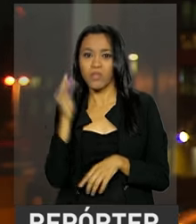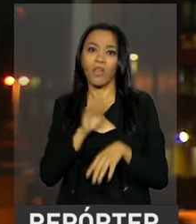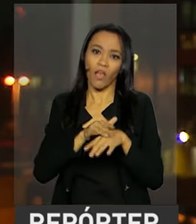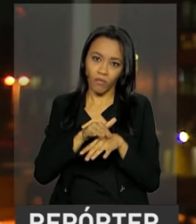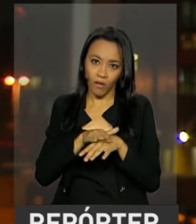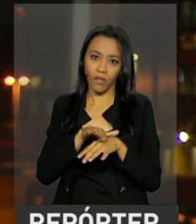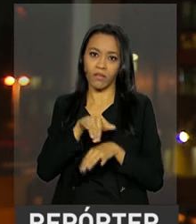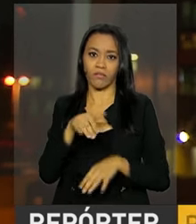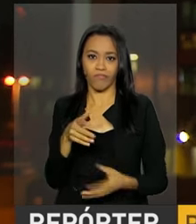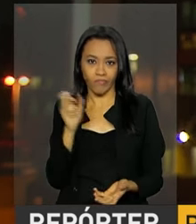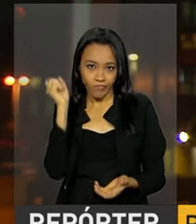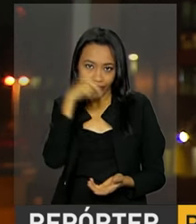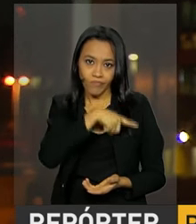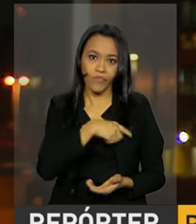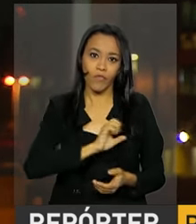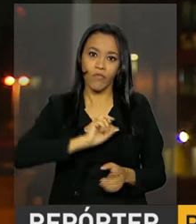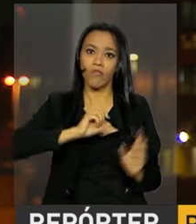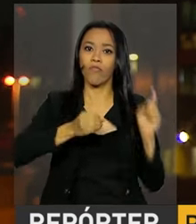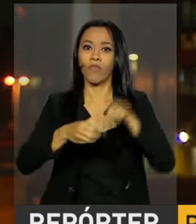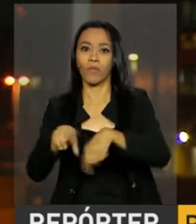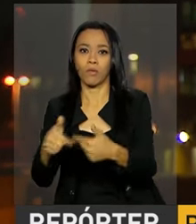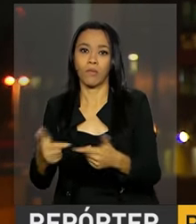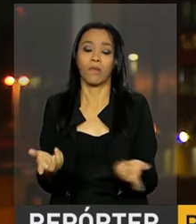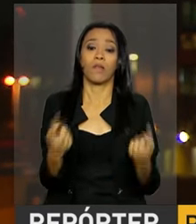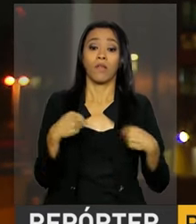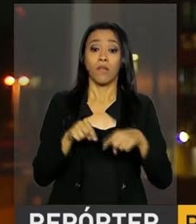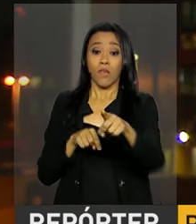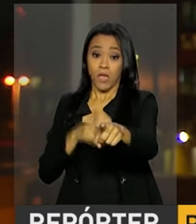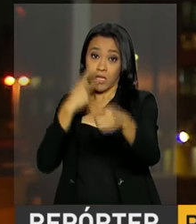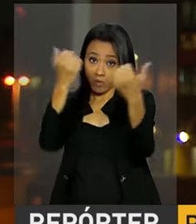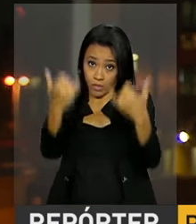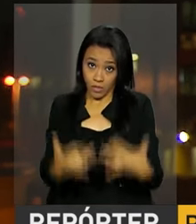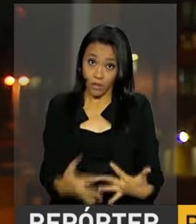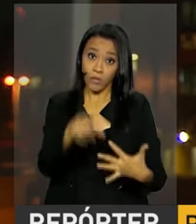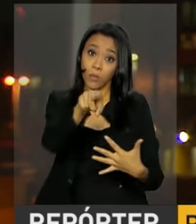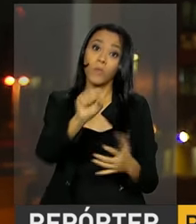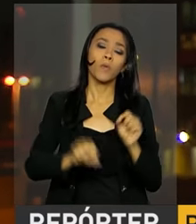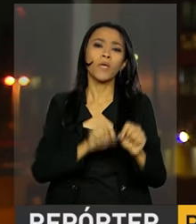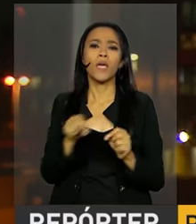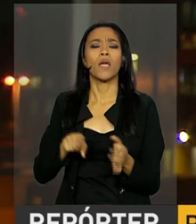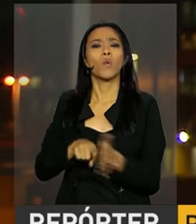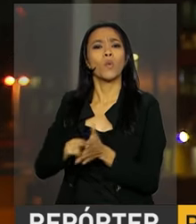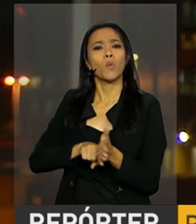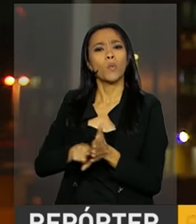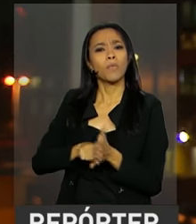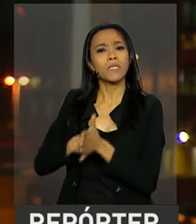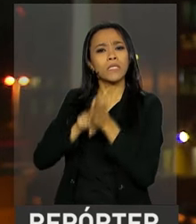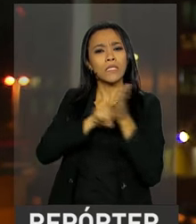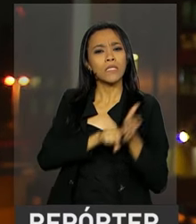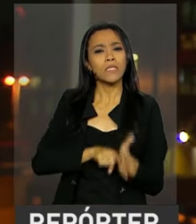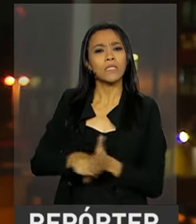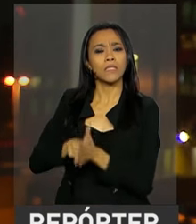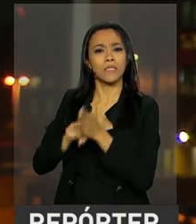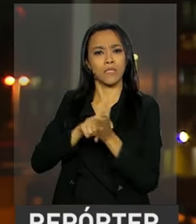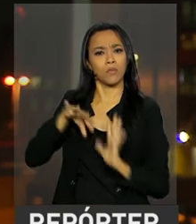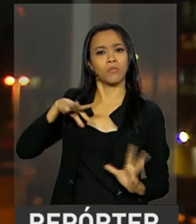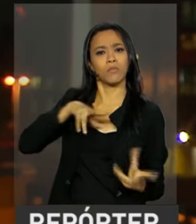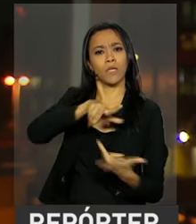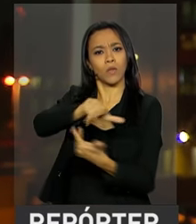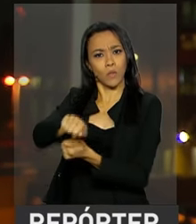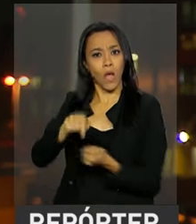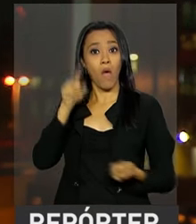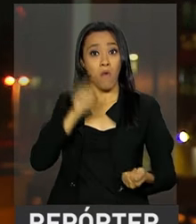Esta estatística tem um custo elevado. Utilizando estudos da Organização Internacional do Trabalho, o governo estima